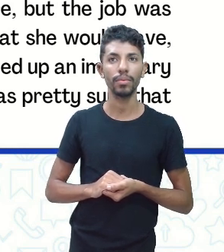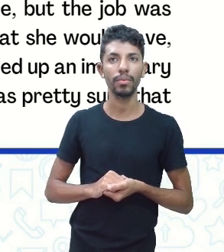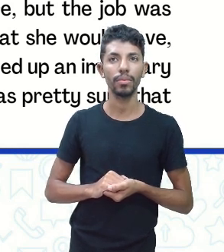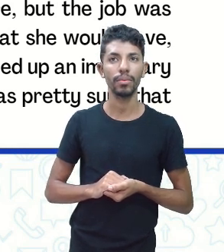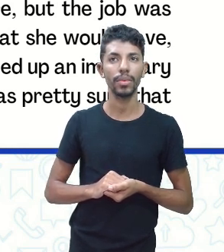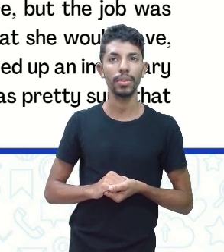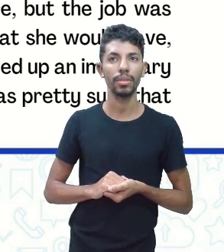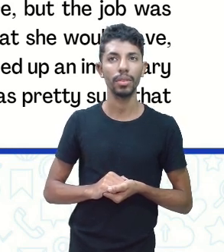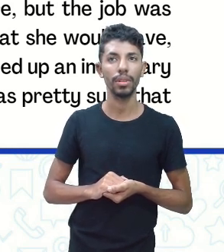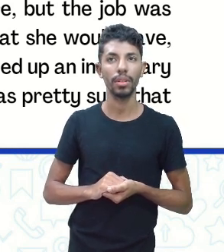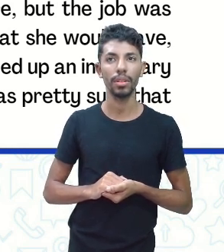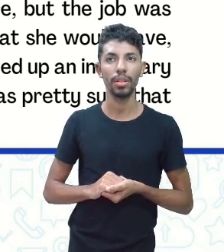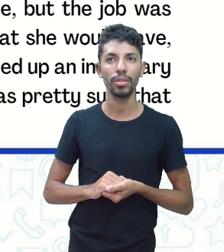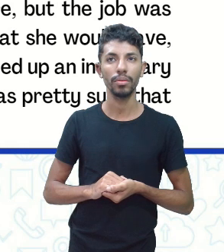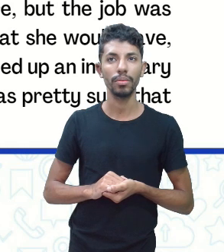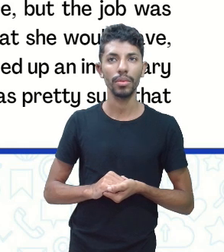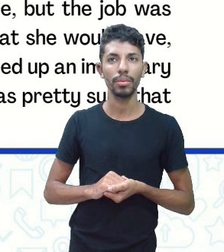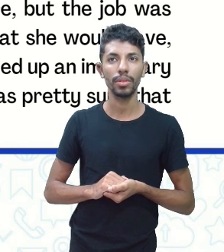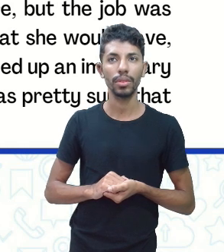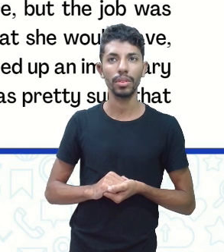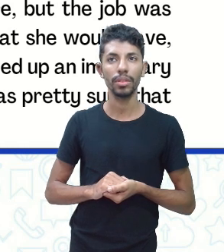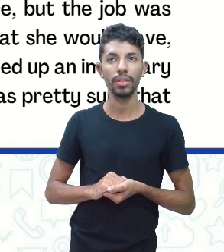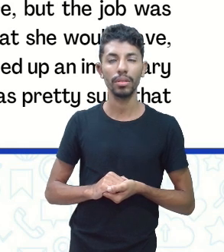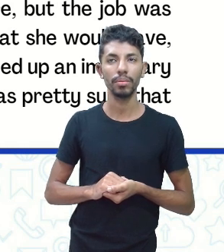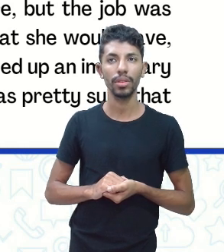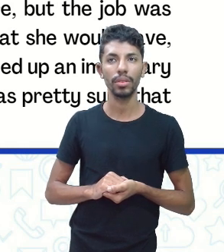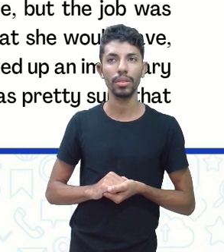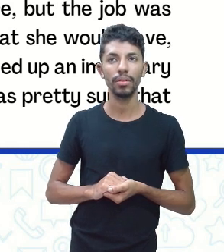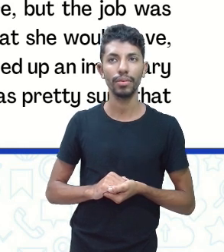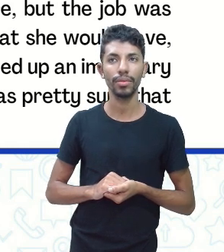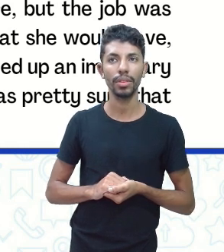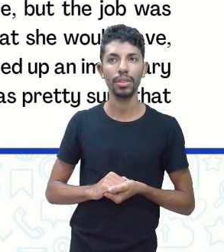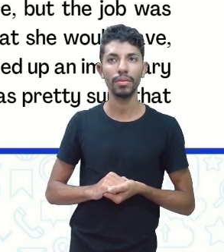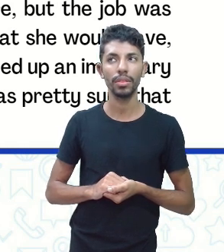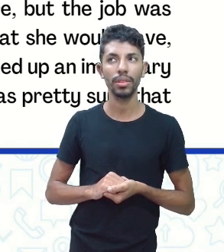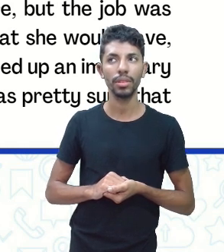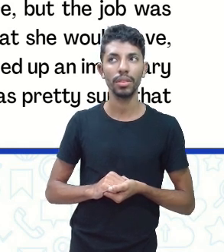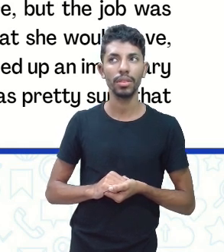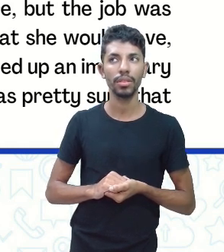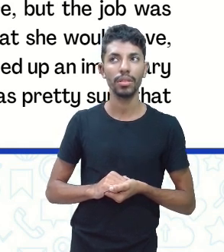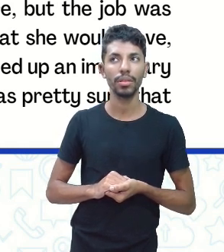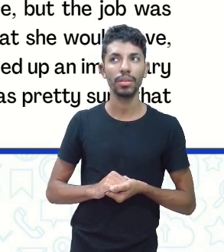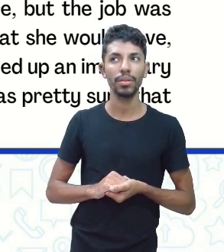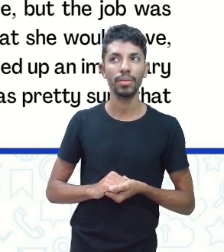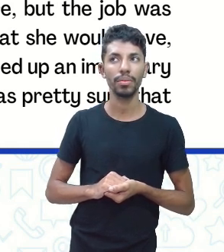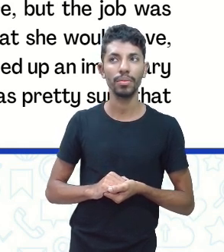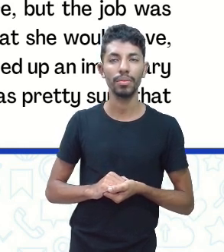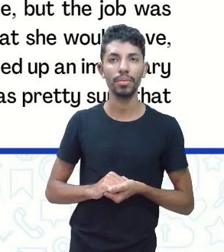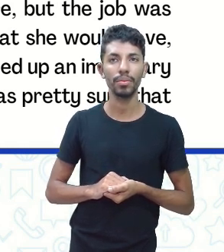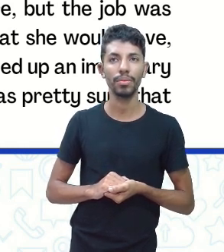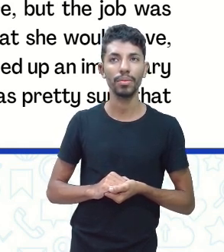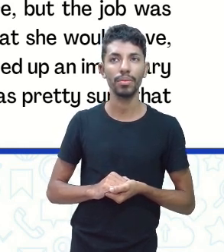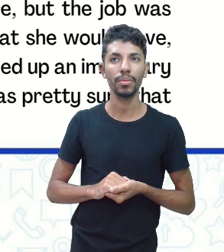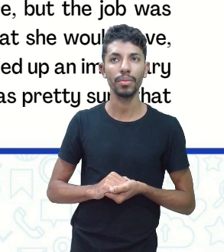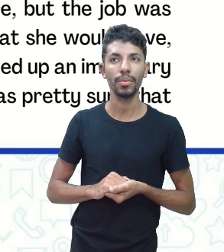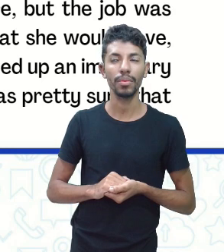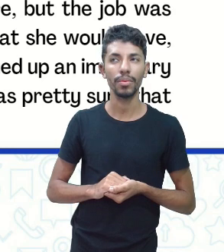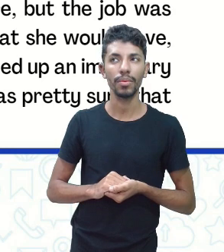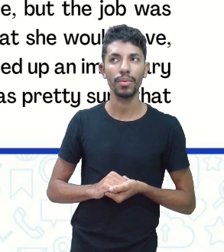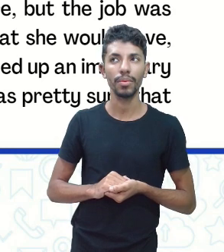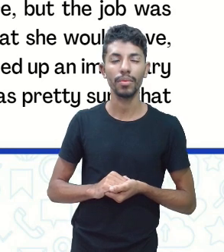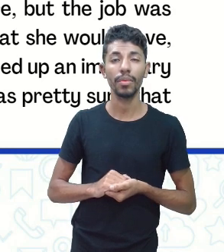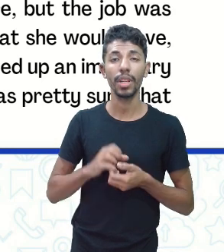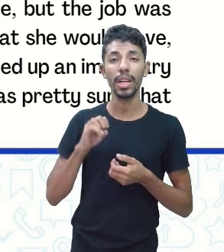in and bought a large popcorn and a box of red Finance. Vocês vão encontrar esse,